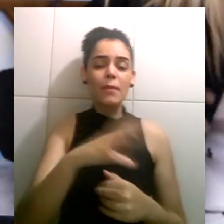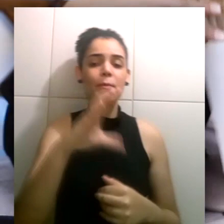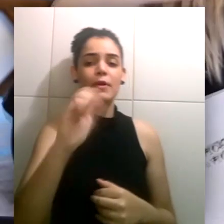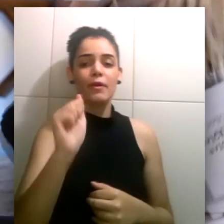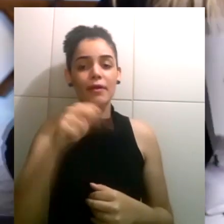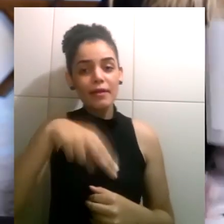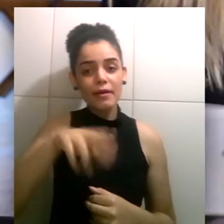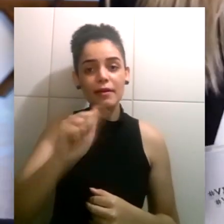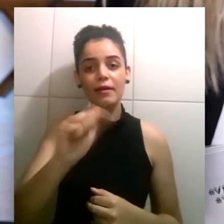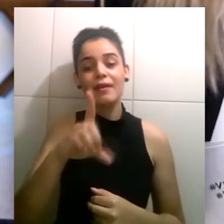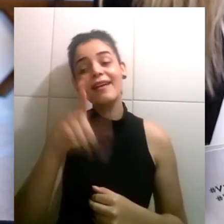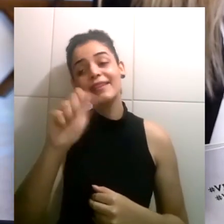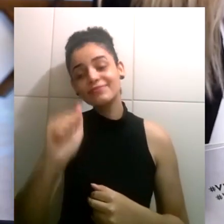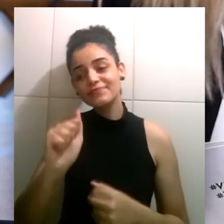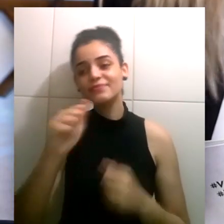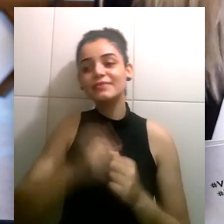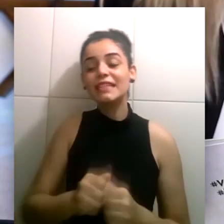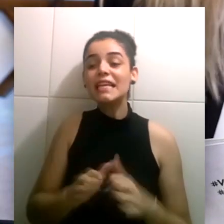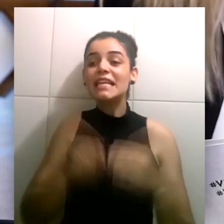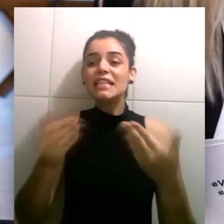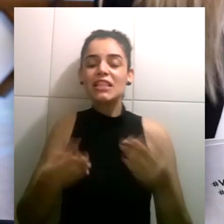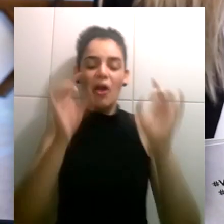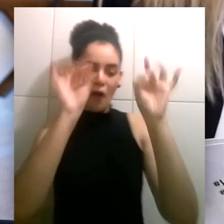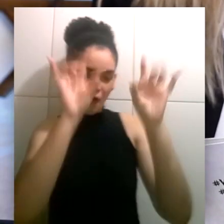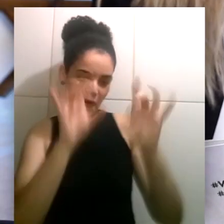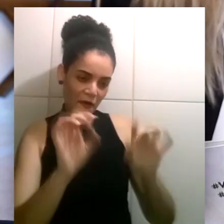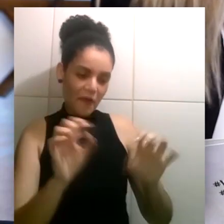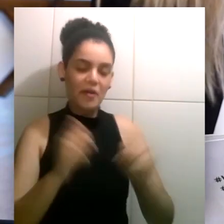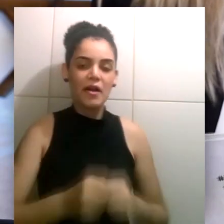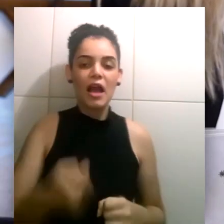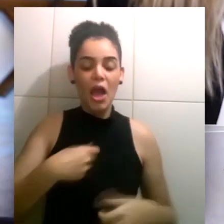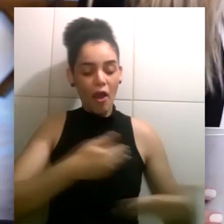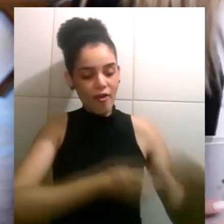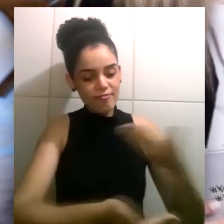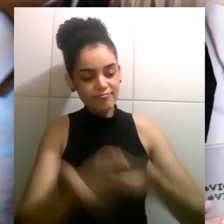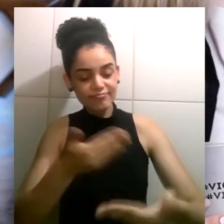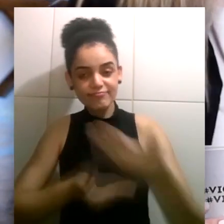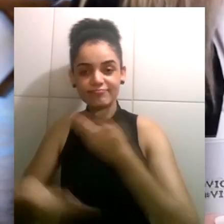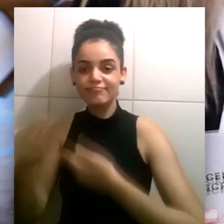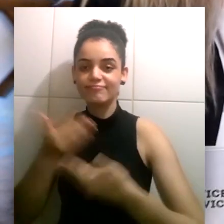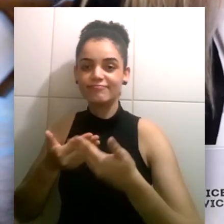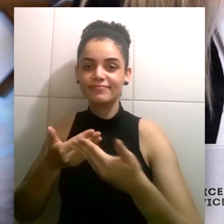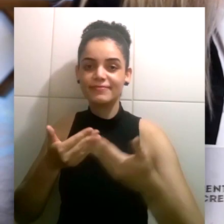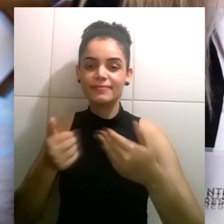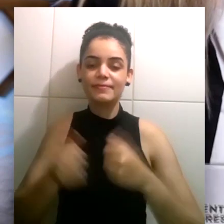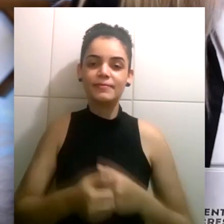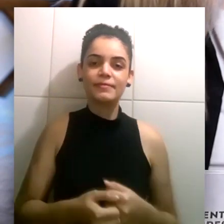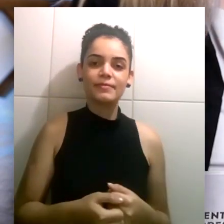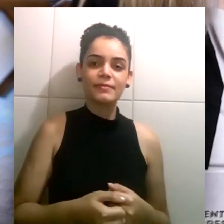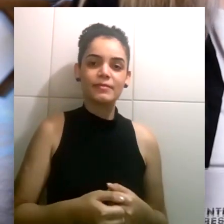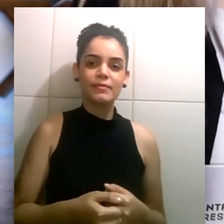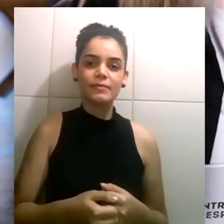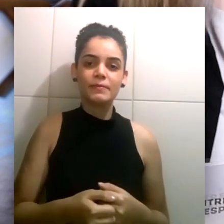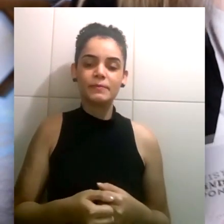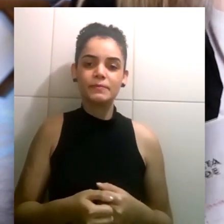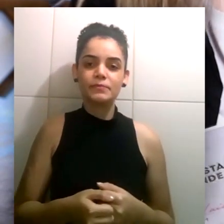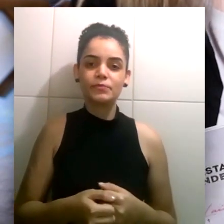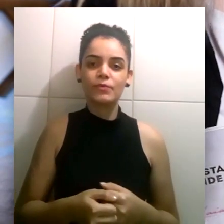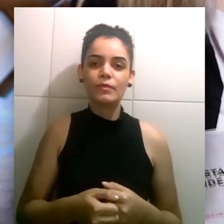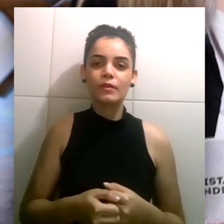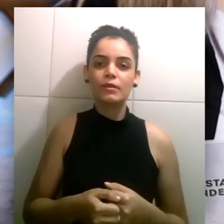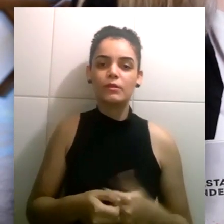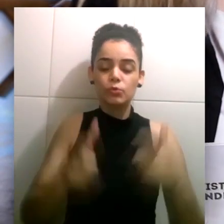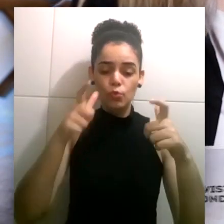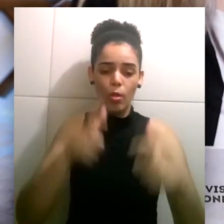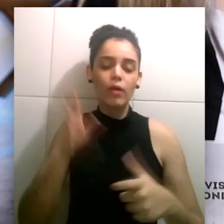Canadá. Sim. Enfim, dessa história toda. Foi legal, bem né? especial. Quando eu tava compartilhando no DT, não foi no DT, foi na